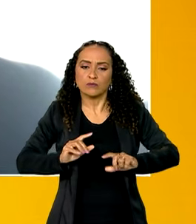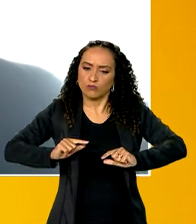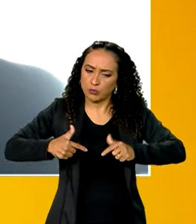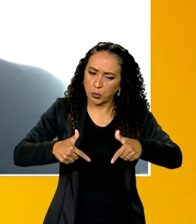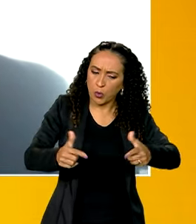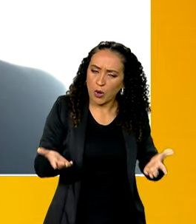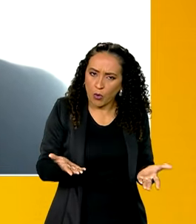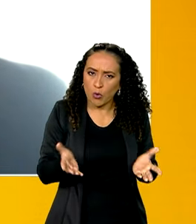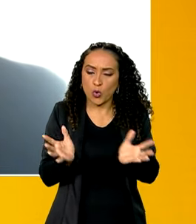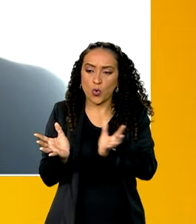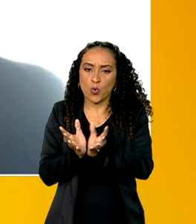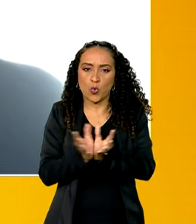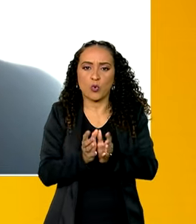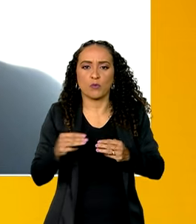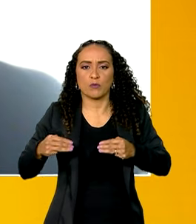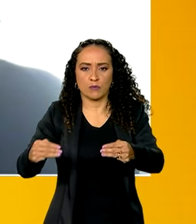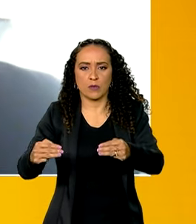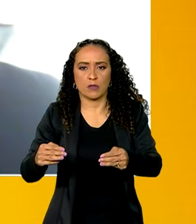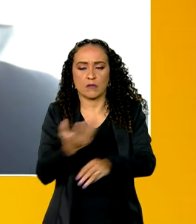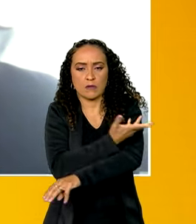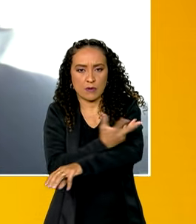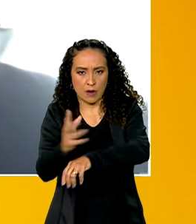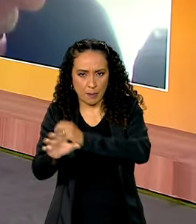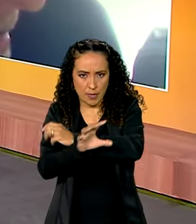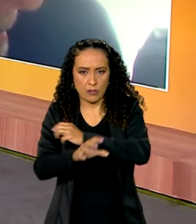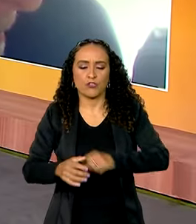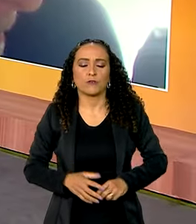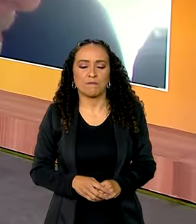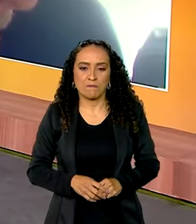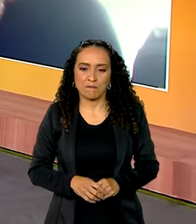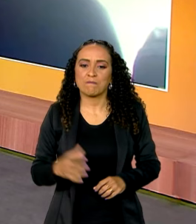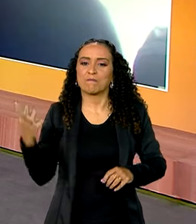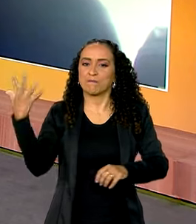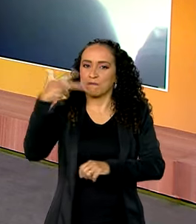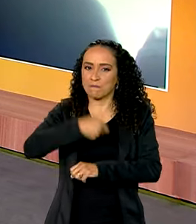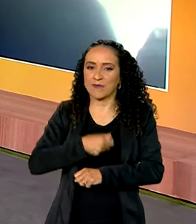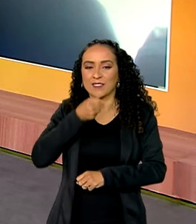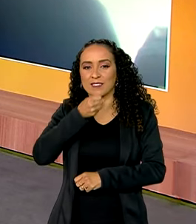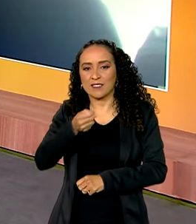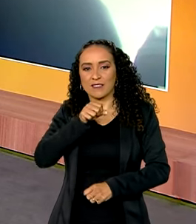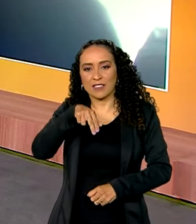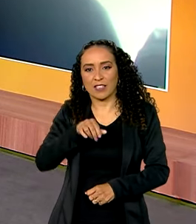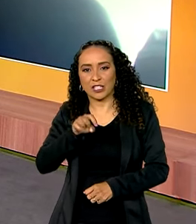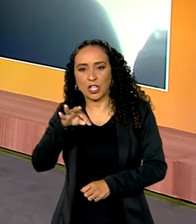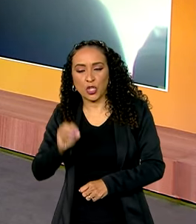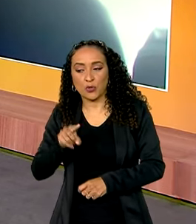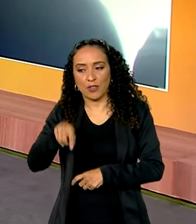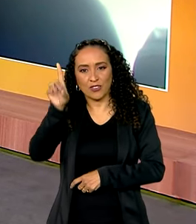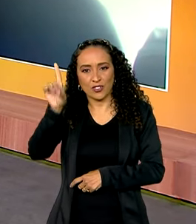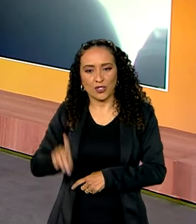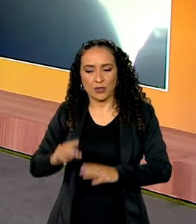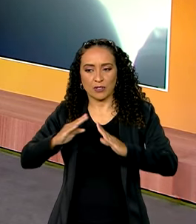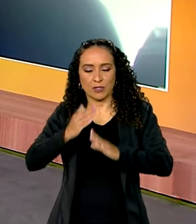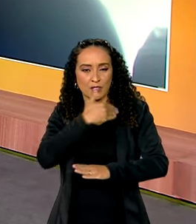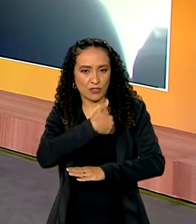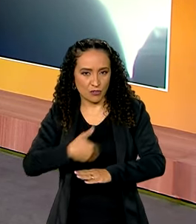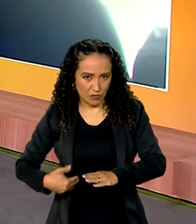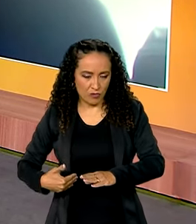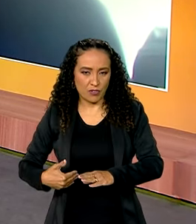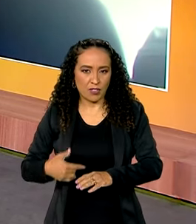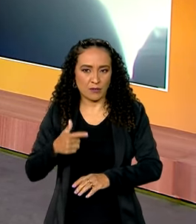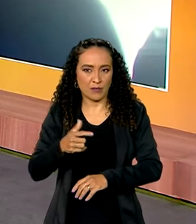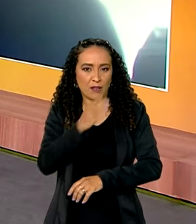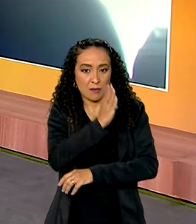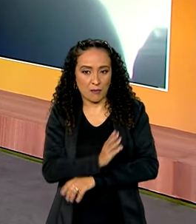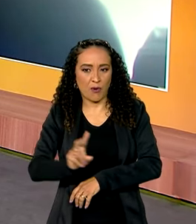agora com as equipes do Ministério do Meio Ambiente. Maravilha, eu entrevistei Newton Tubino, ele que é diretor da Casa de Governo em